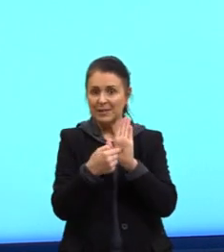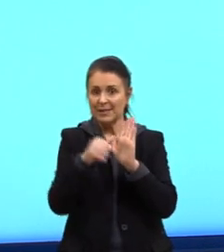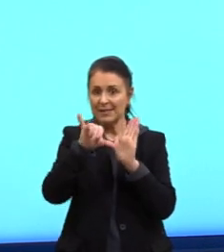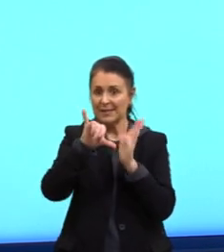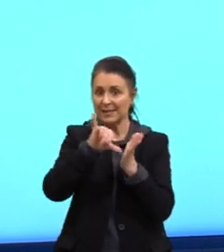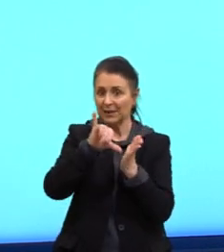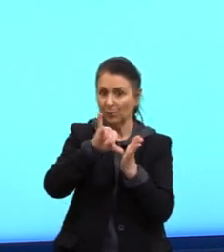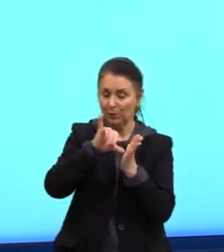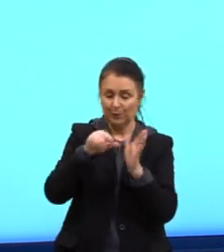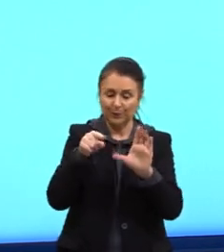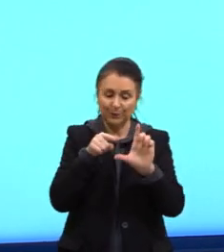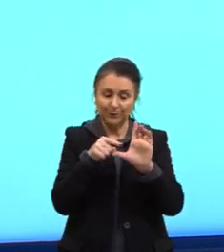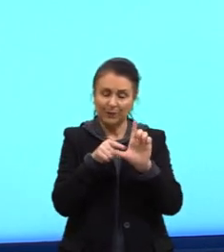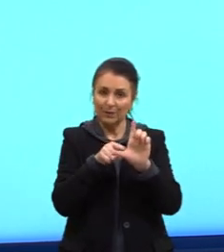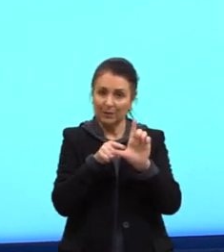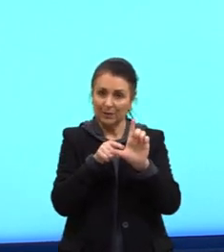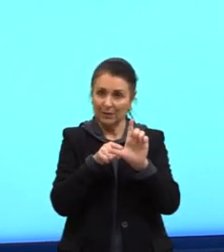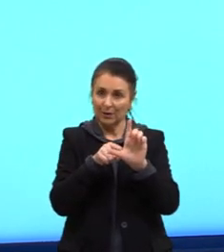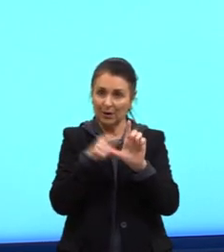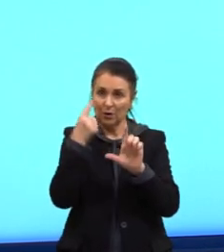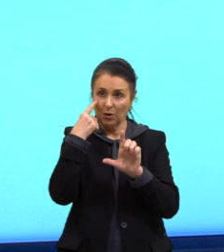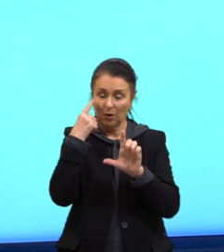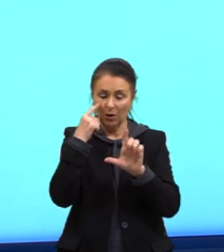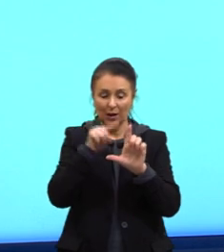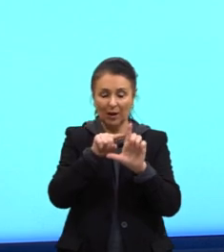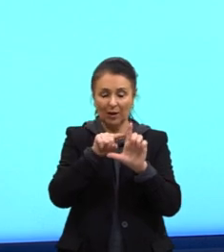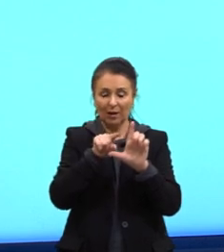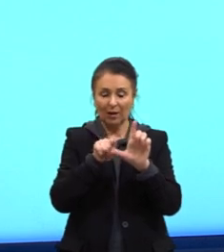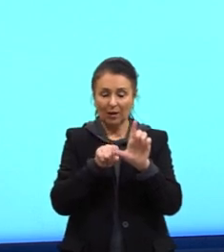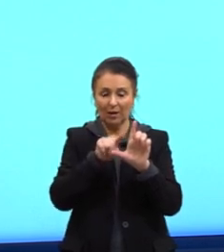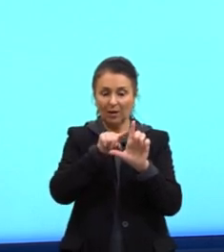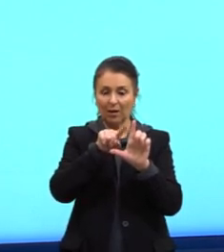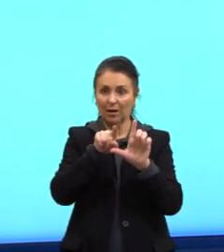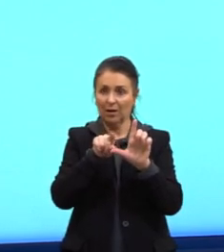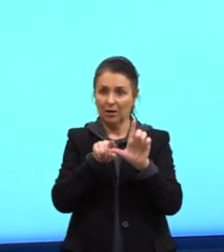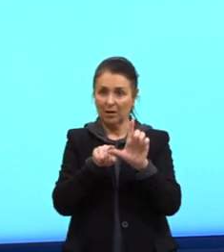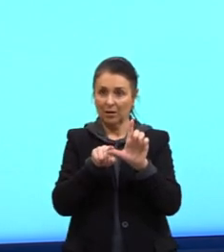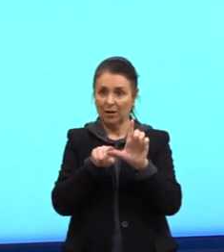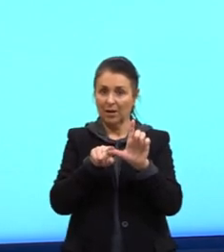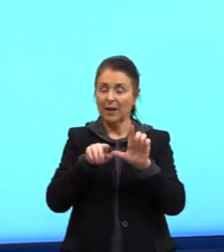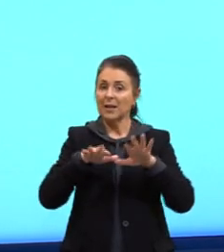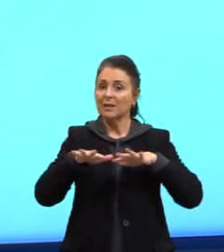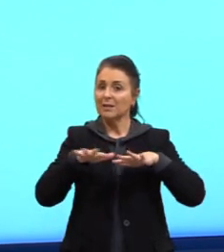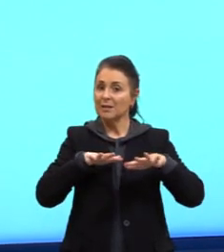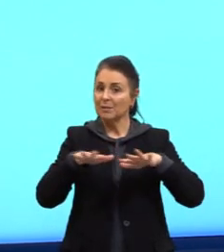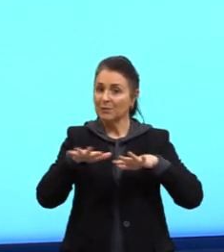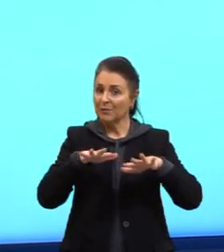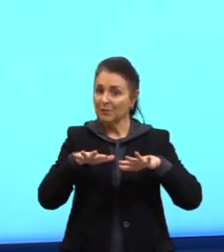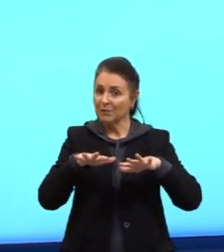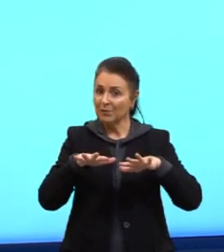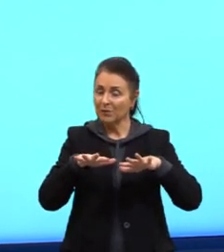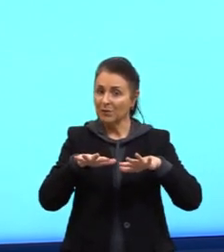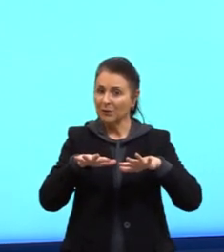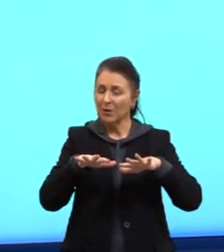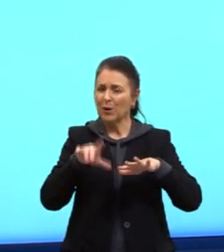aqui agindo Pode ser aqui nesse nessa nessa linha tá quê que acontece esse movimento ele é um pouco diferente